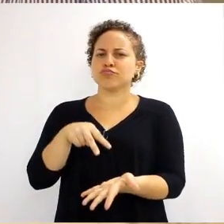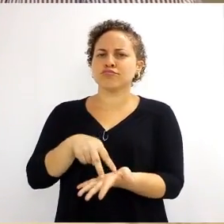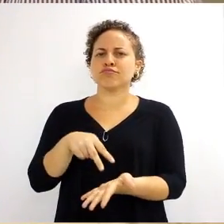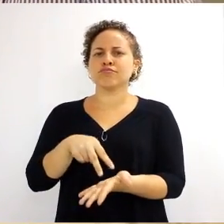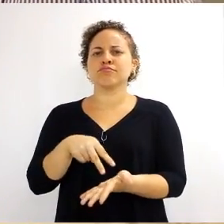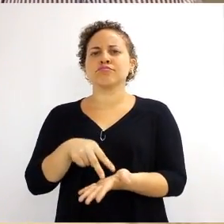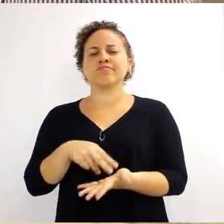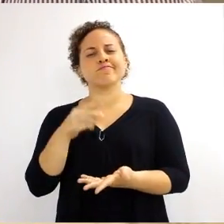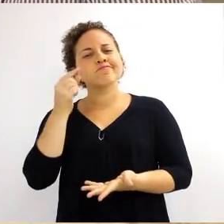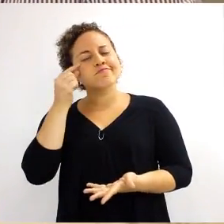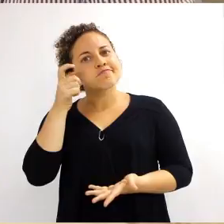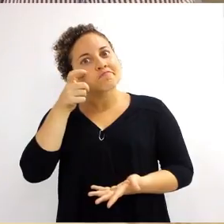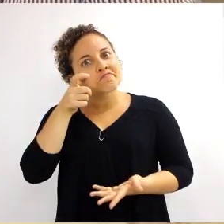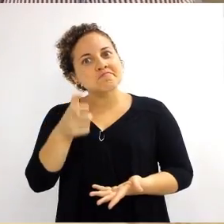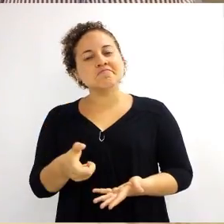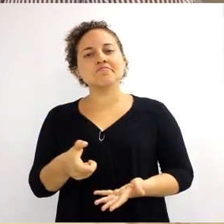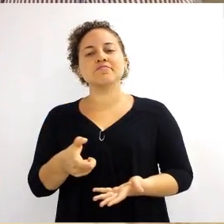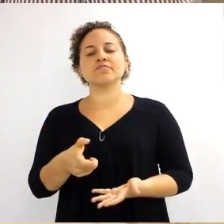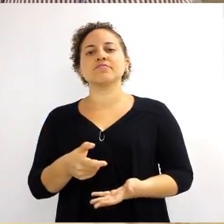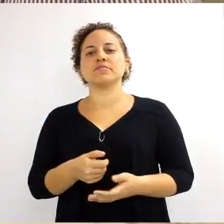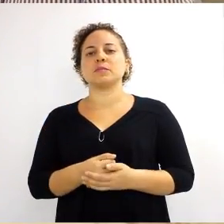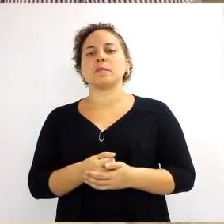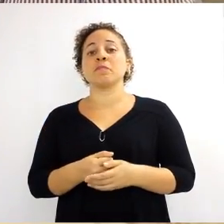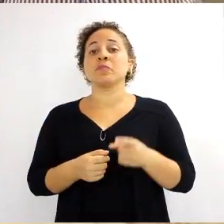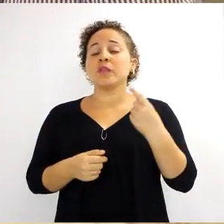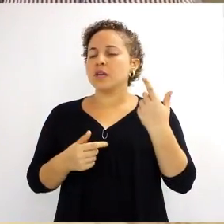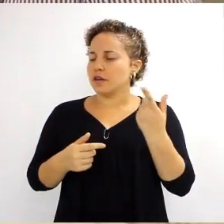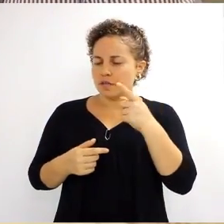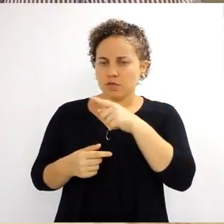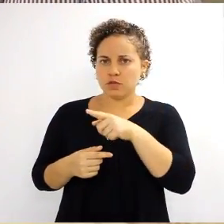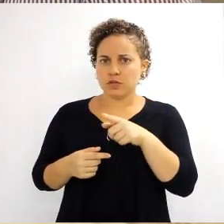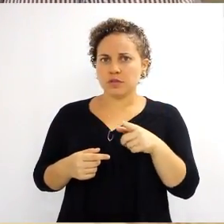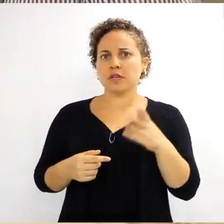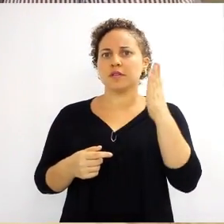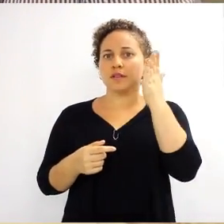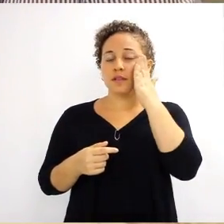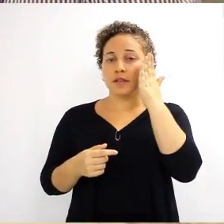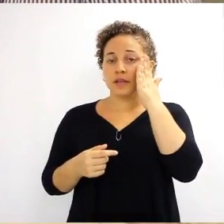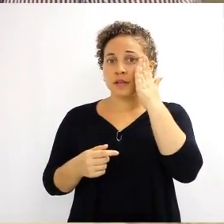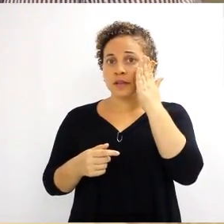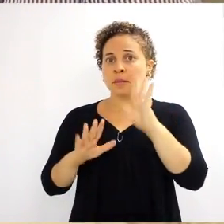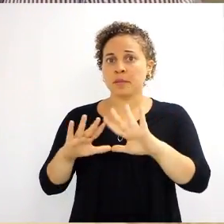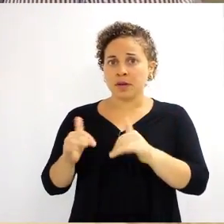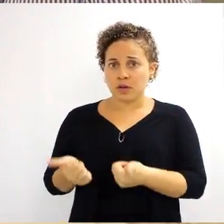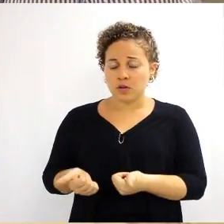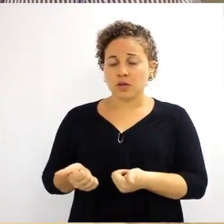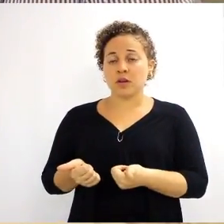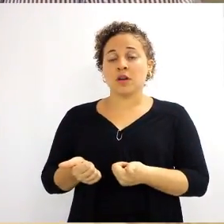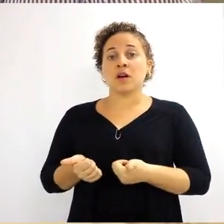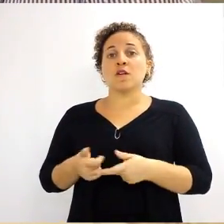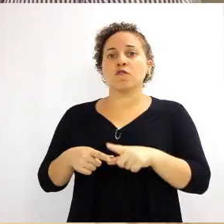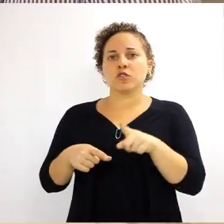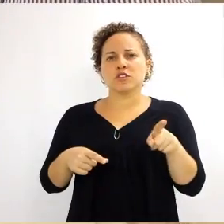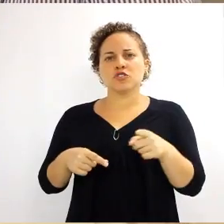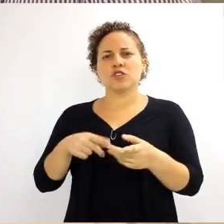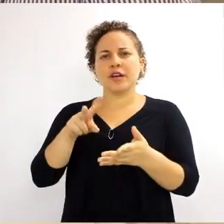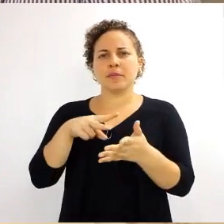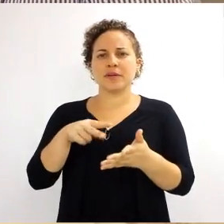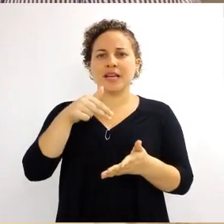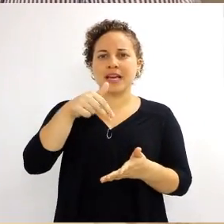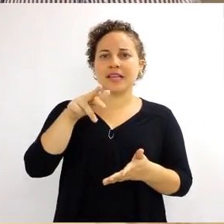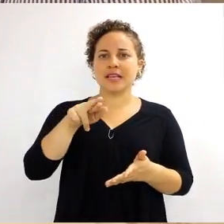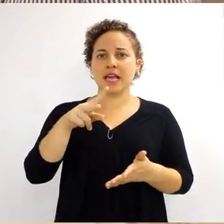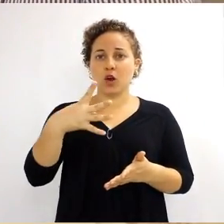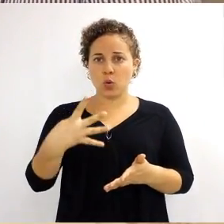interessante. Imagine, só para você compreender melhor, você deve ler a